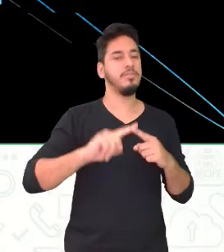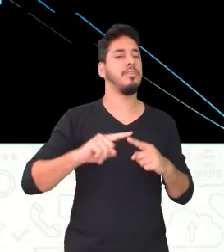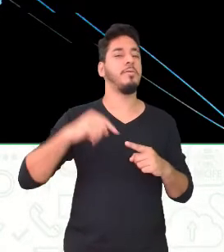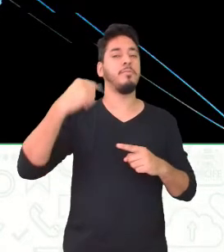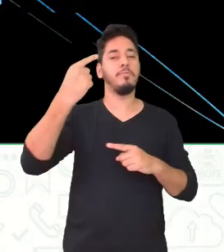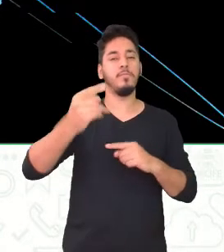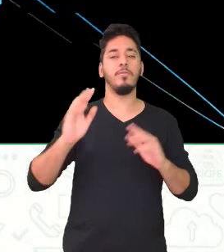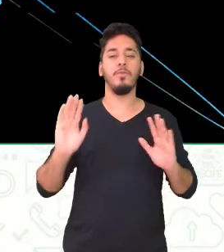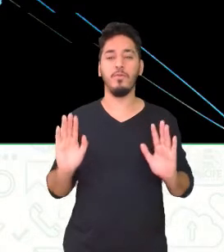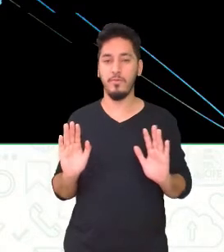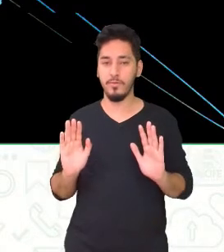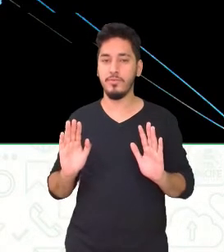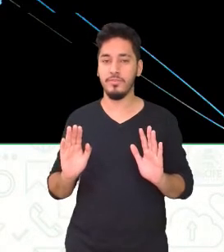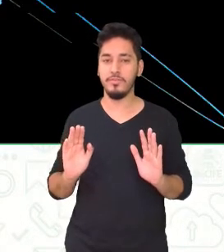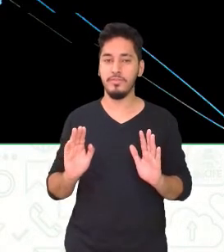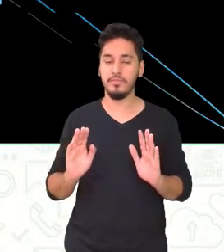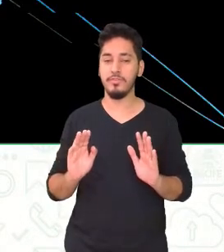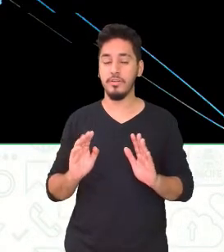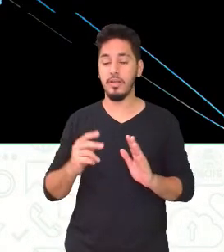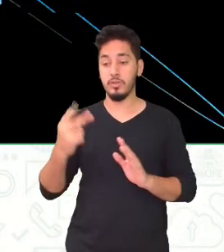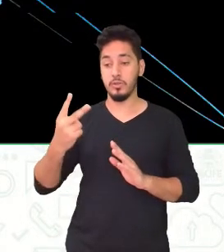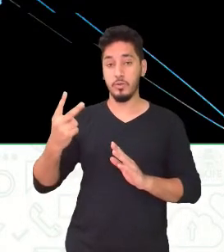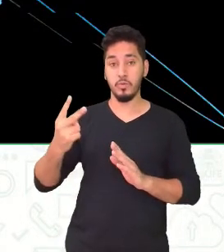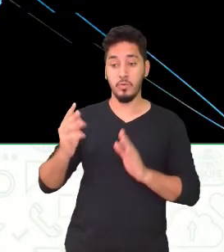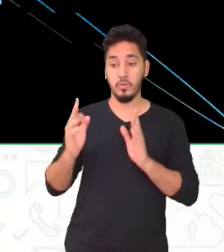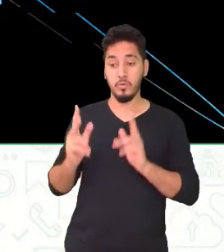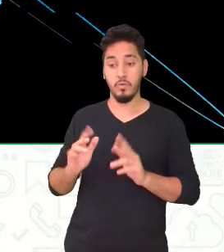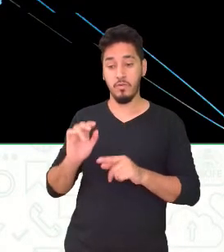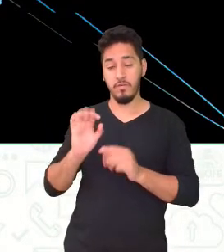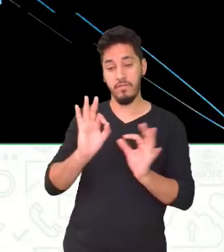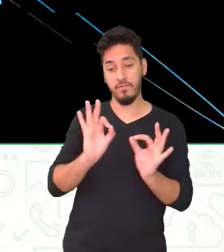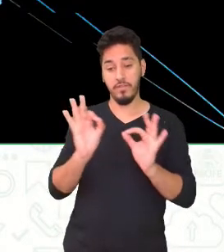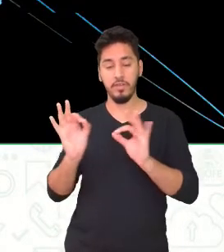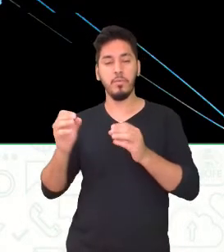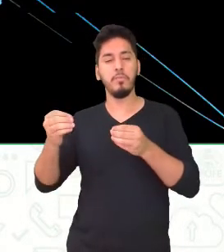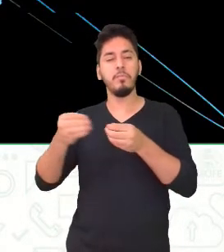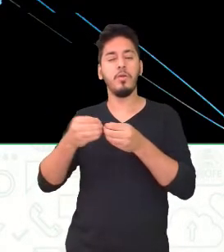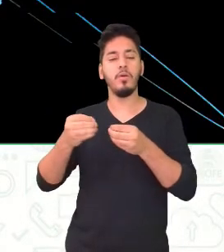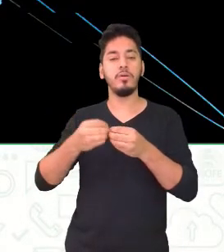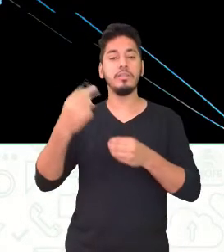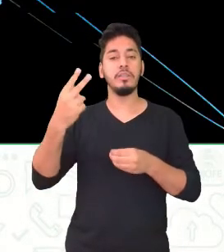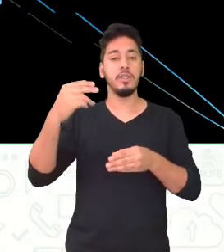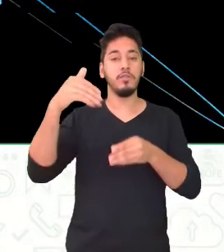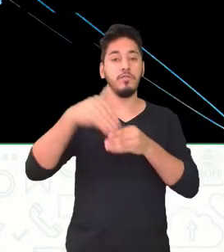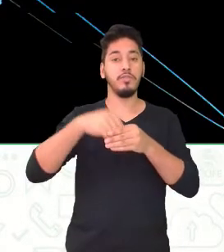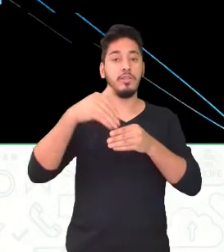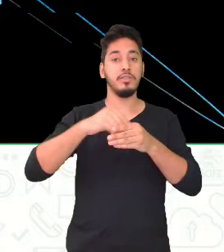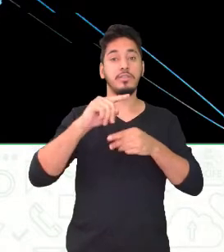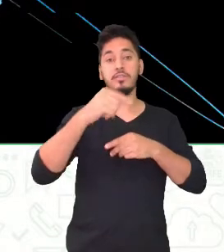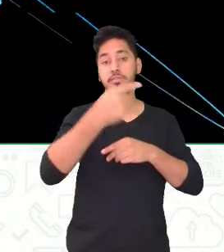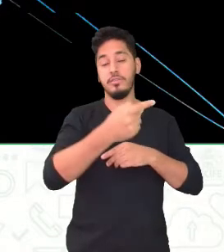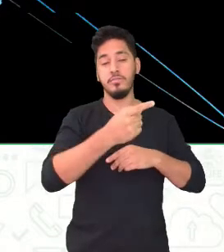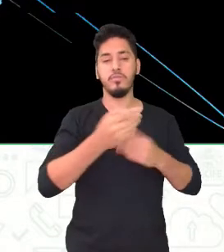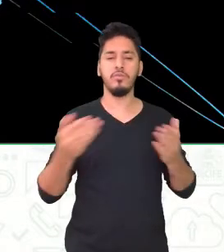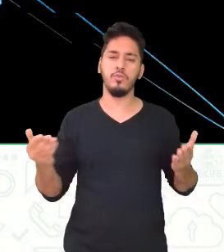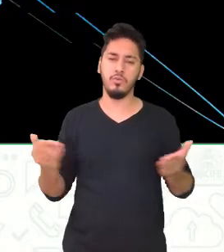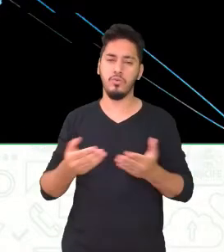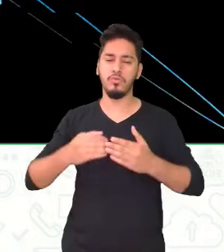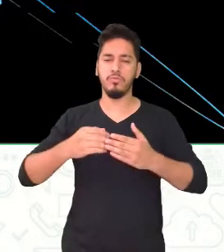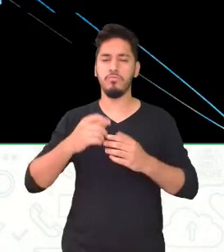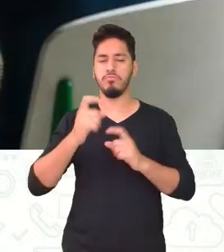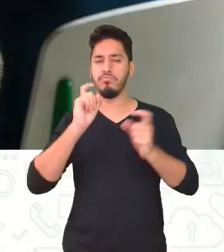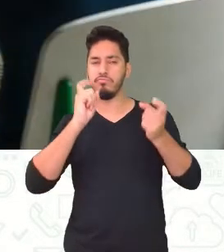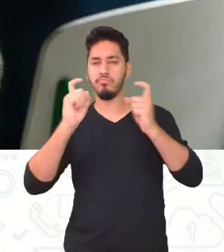deixar para soltar essa segunda parte mais próximo do segundo turno das eleições. E hoje a gente vai discutir